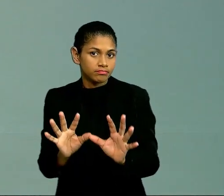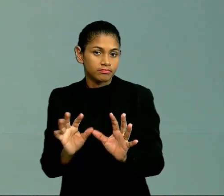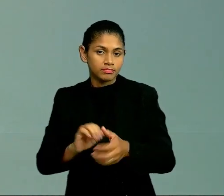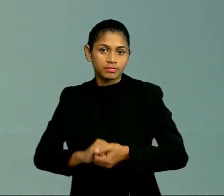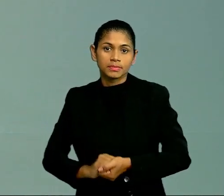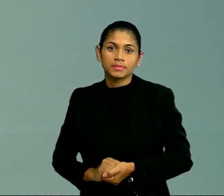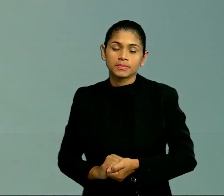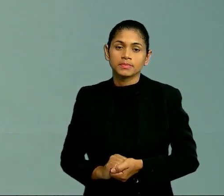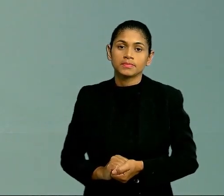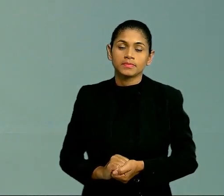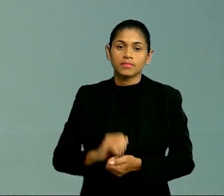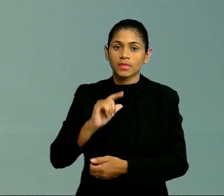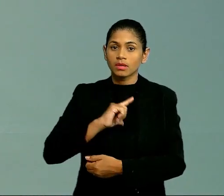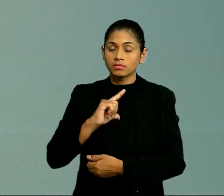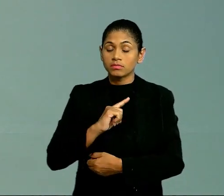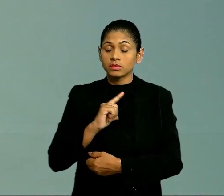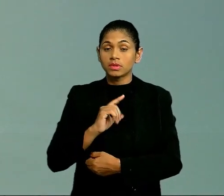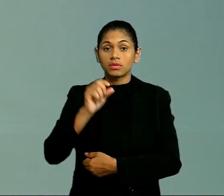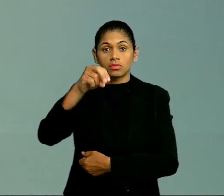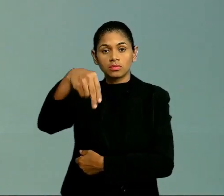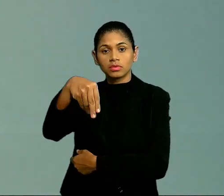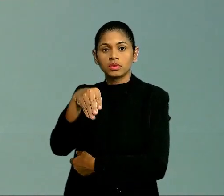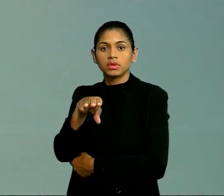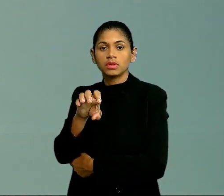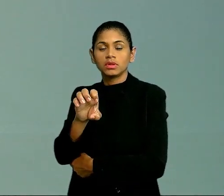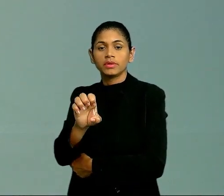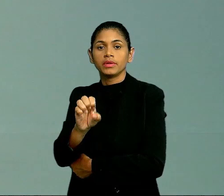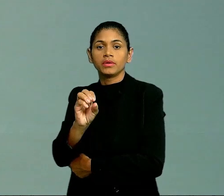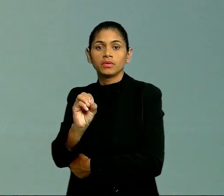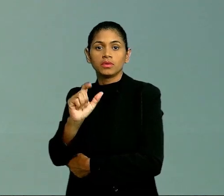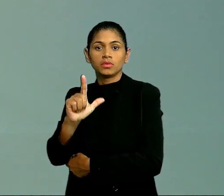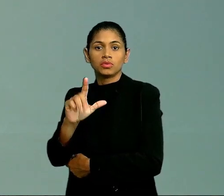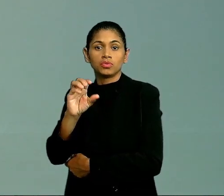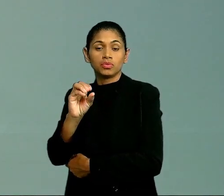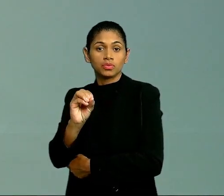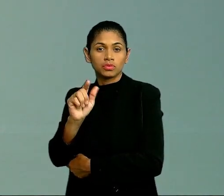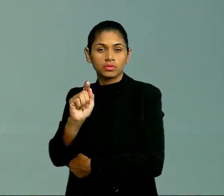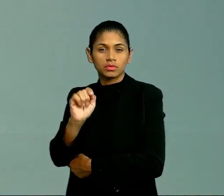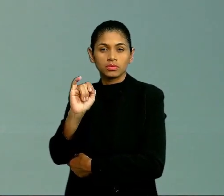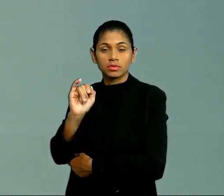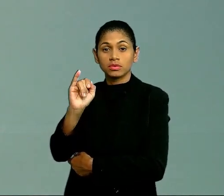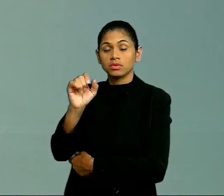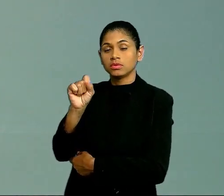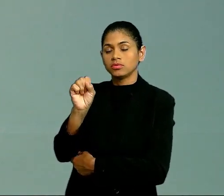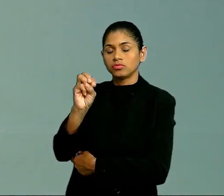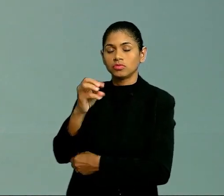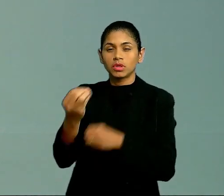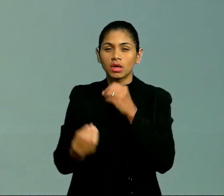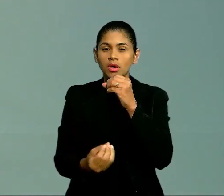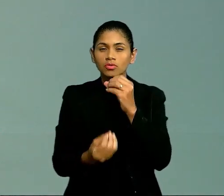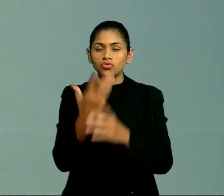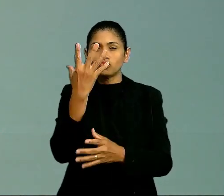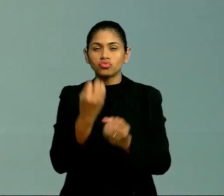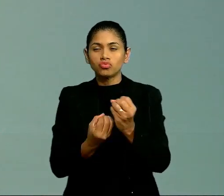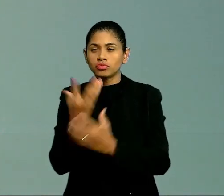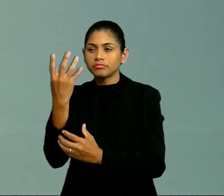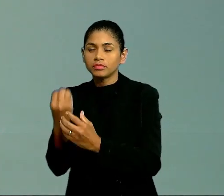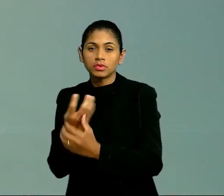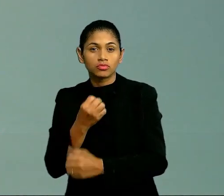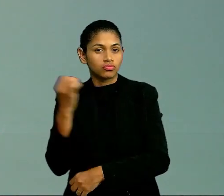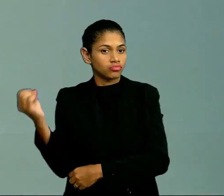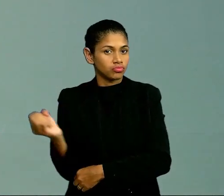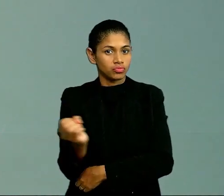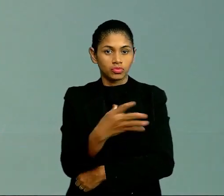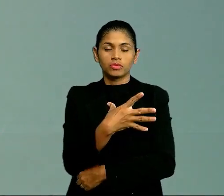pessoal? E aí a gente tem o neologismo, que nada mais é do que a criação de novas palavras aí no repertório,